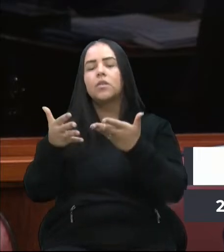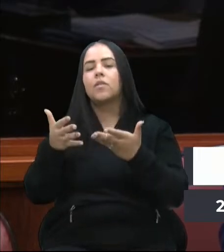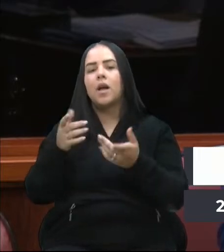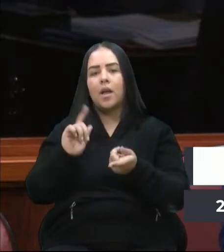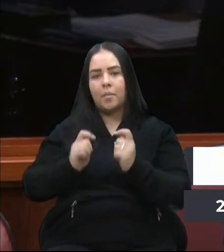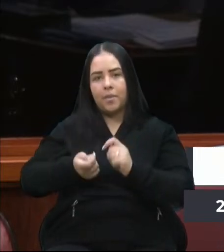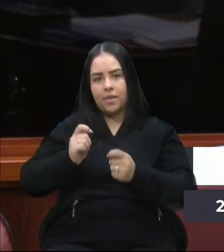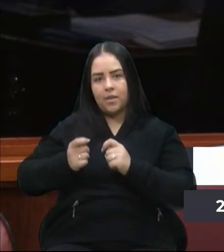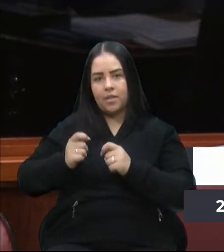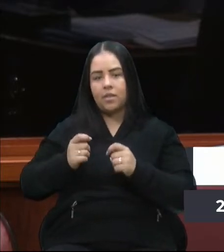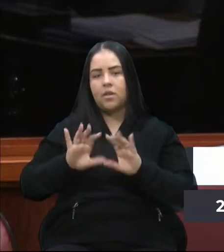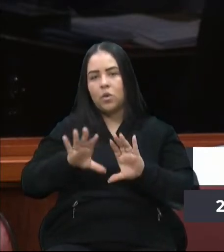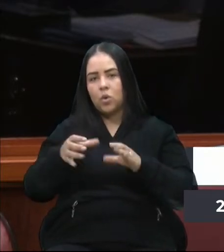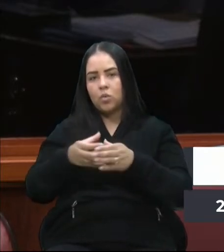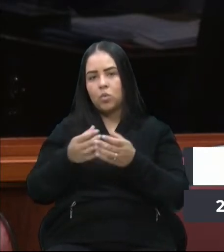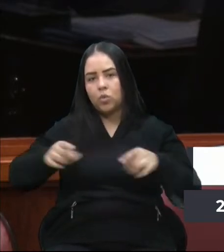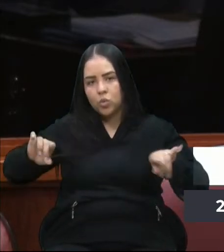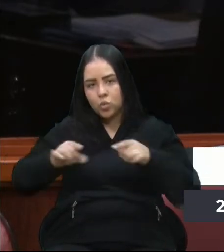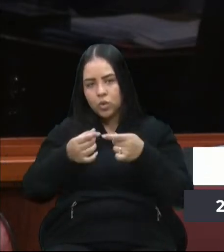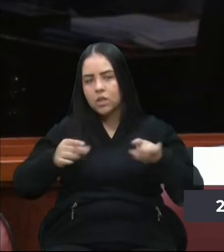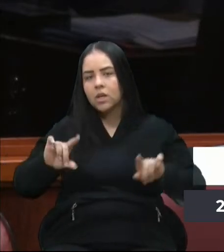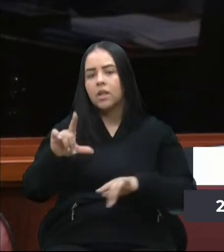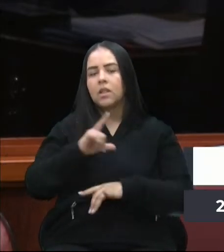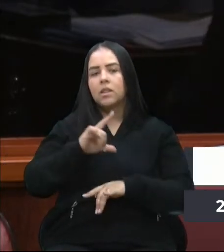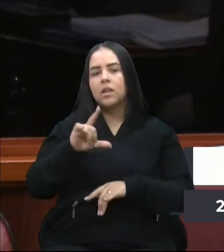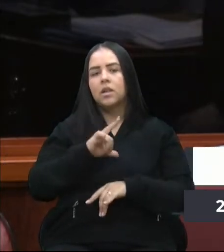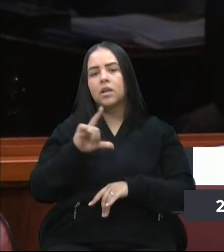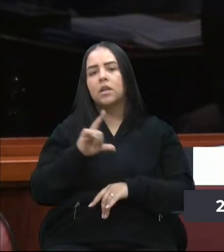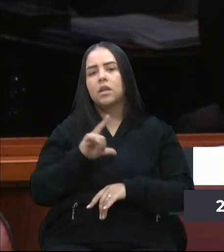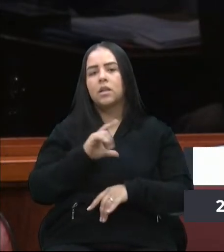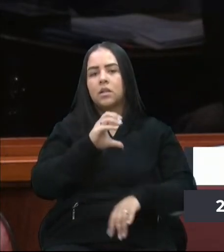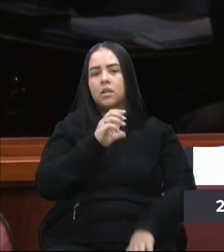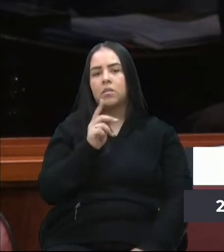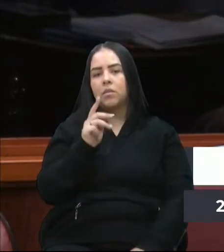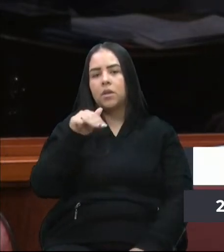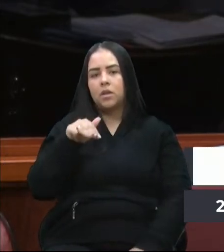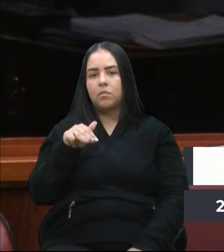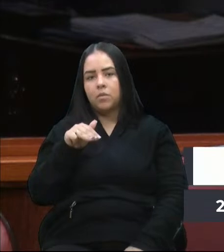complementares em parceria com a mantenedora. Possui CPM,